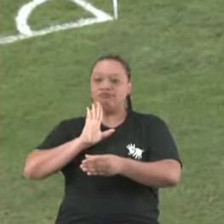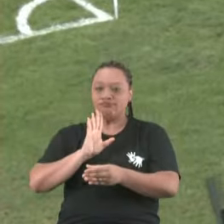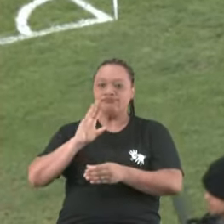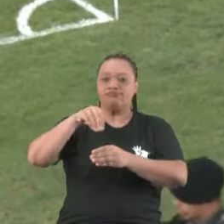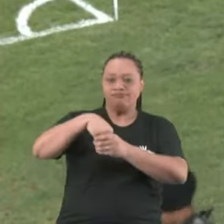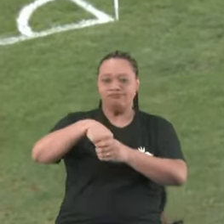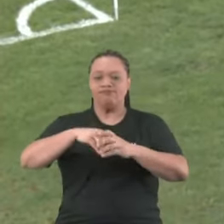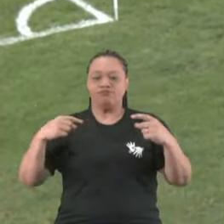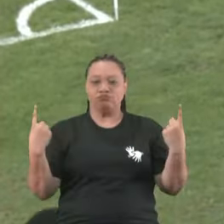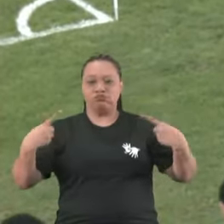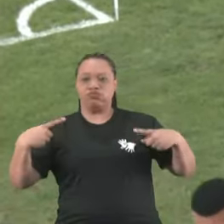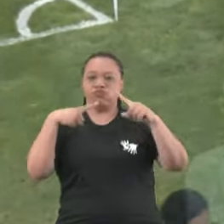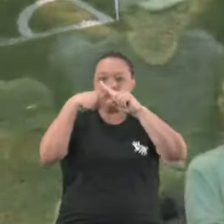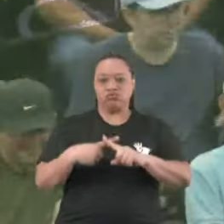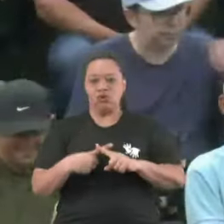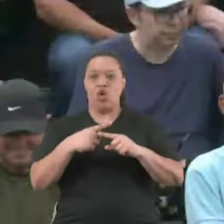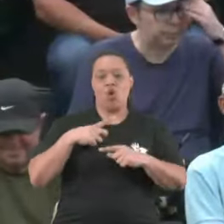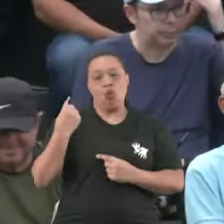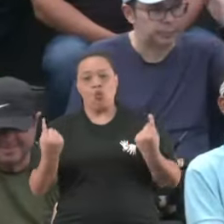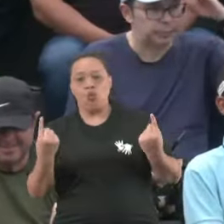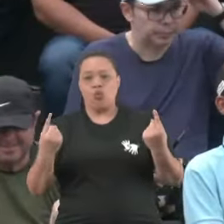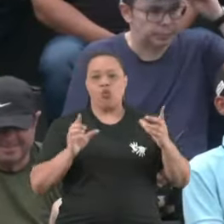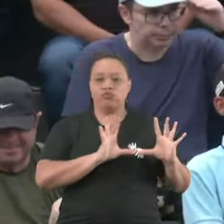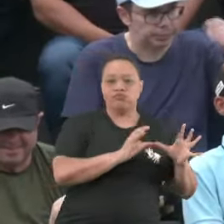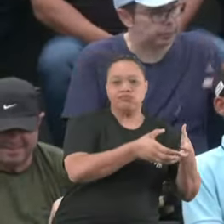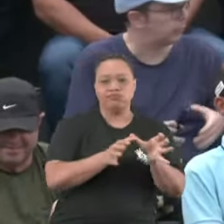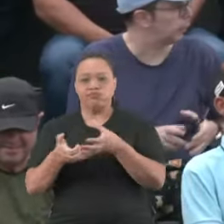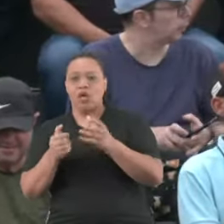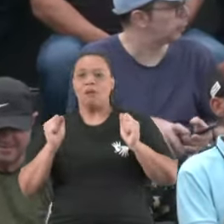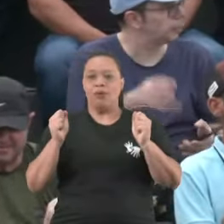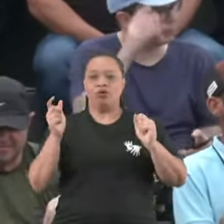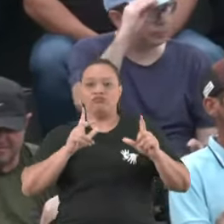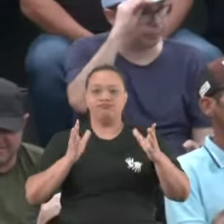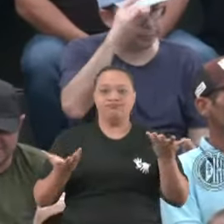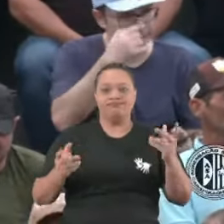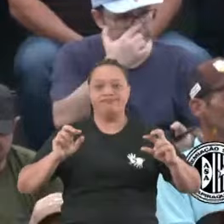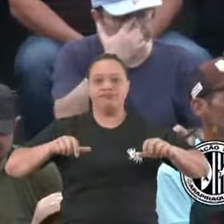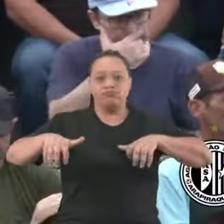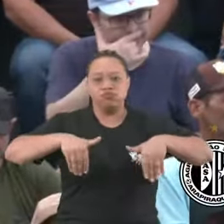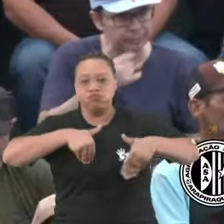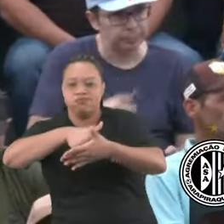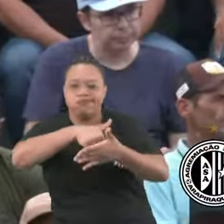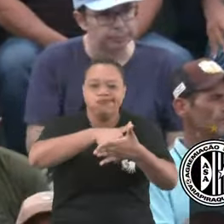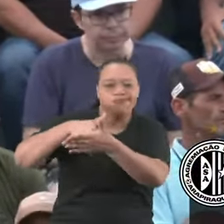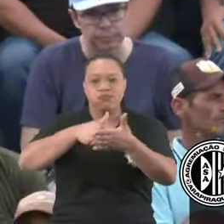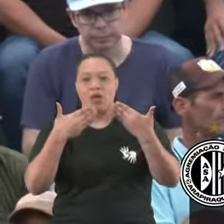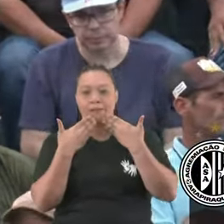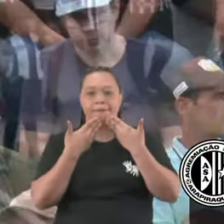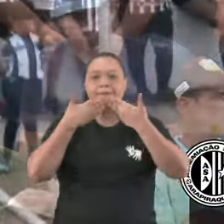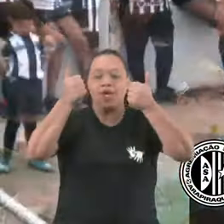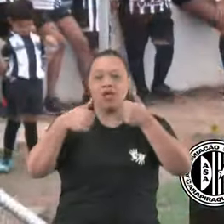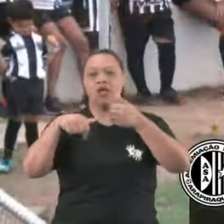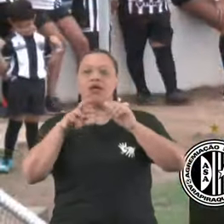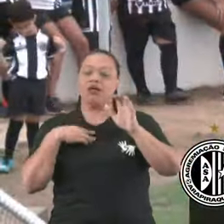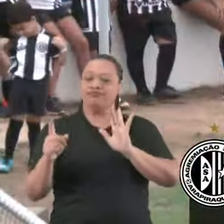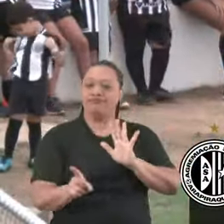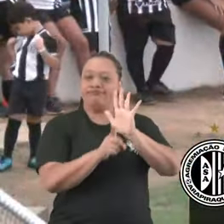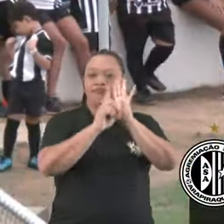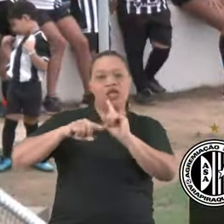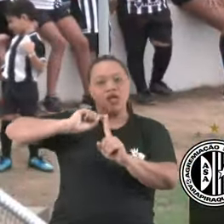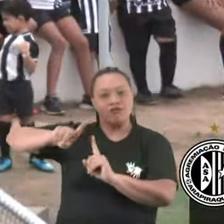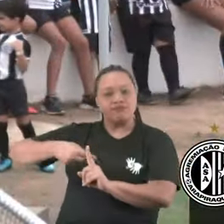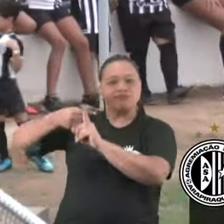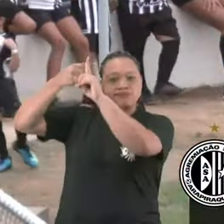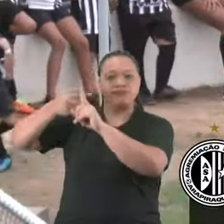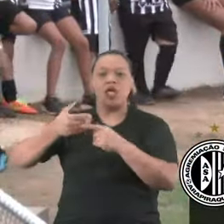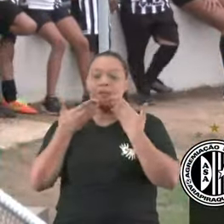dois confrontos, algum time pode desequilibrar isso, com uma atuação melhor, com um resultado melhor, com a vantagem que